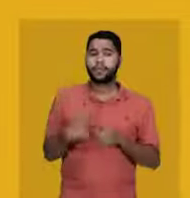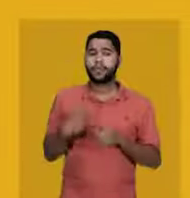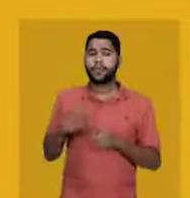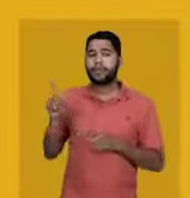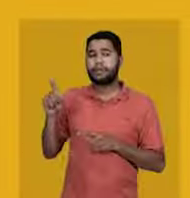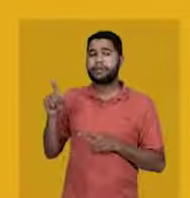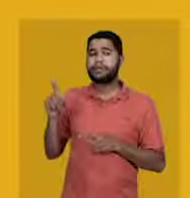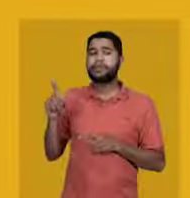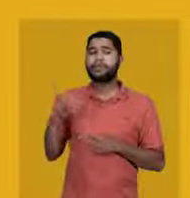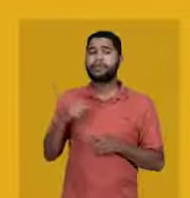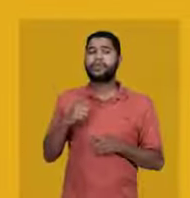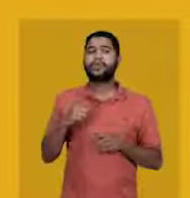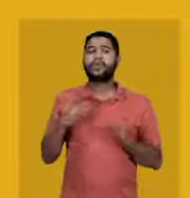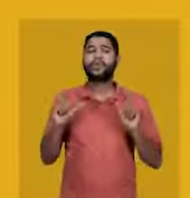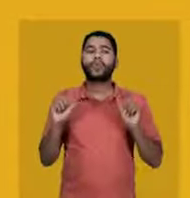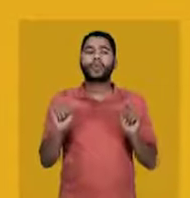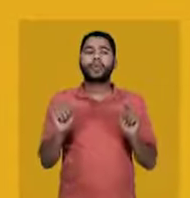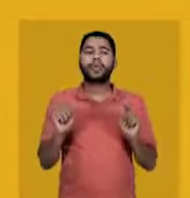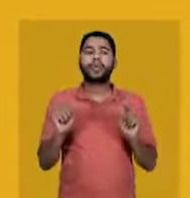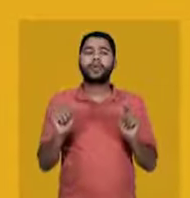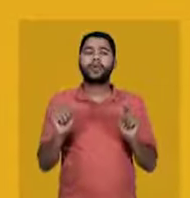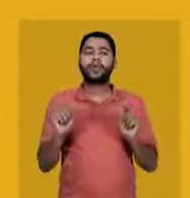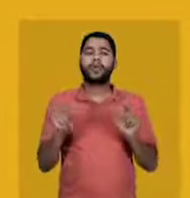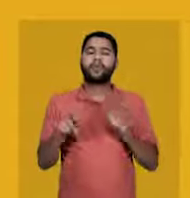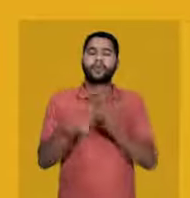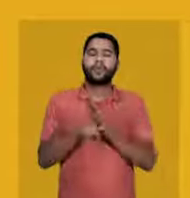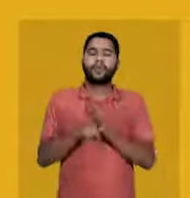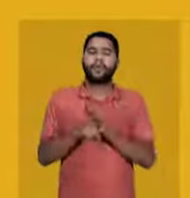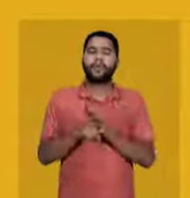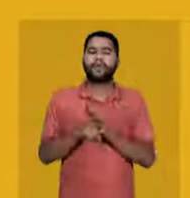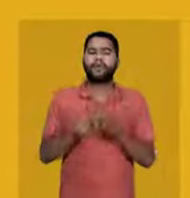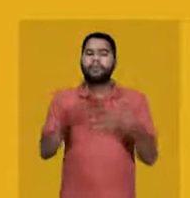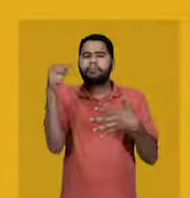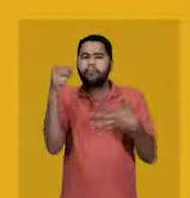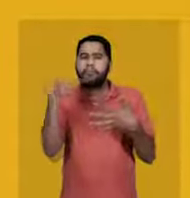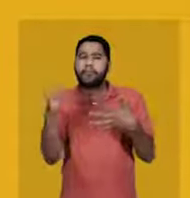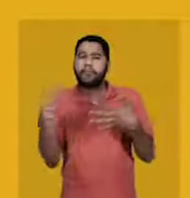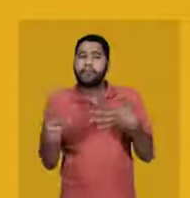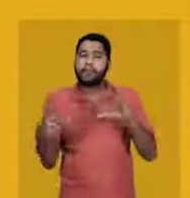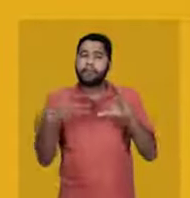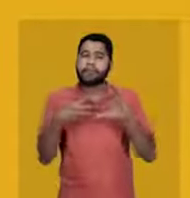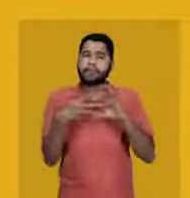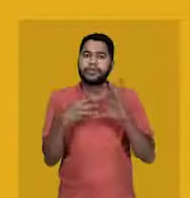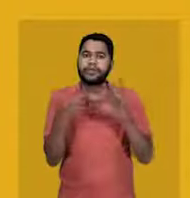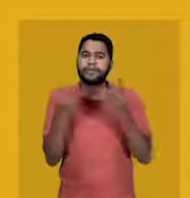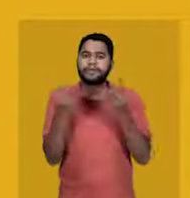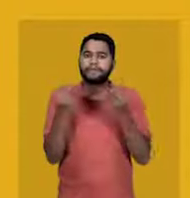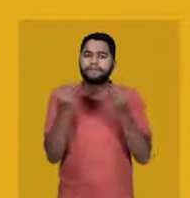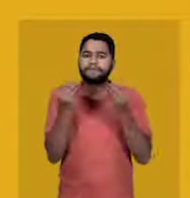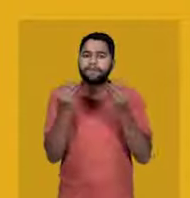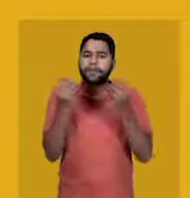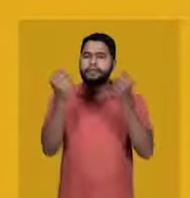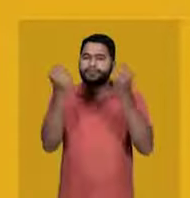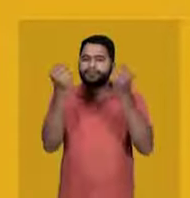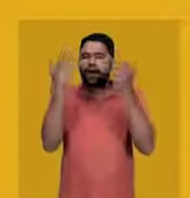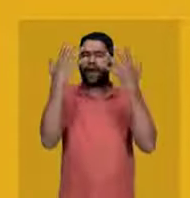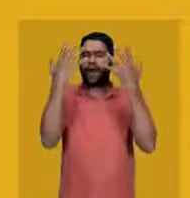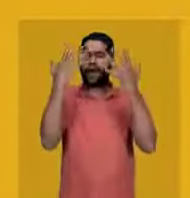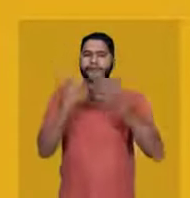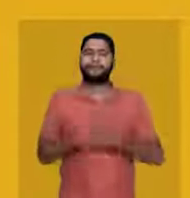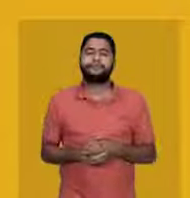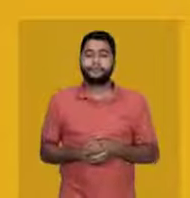que estão os cones, os bastonetes, que são células sensíveis, né, fotorreceptoras para a